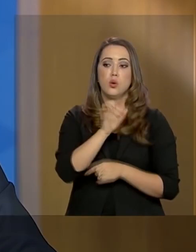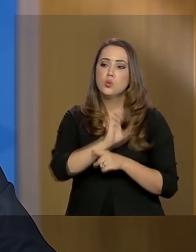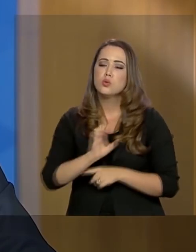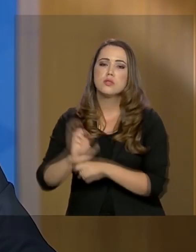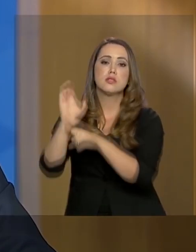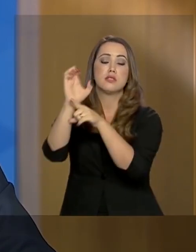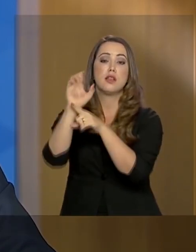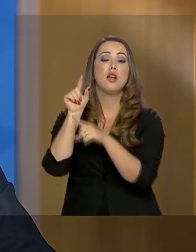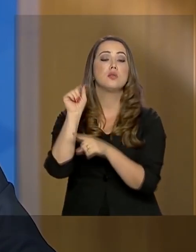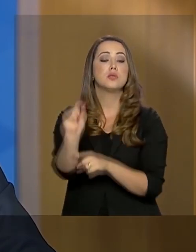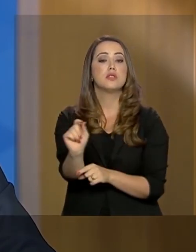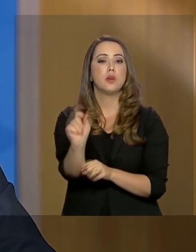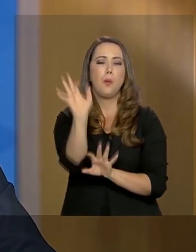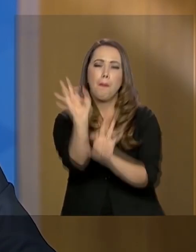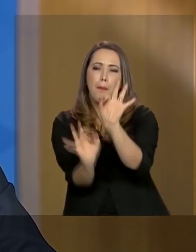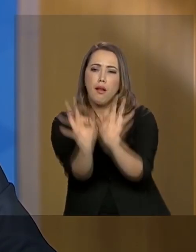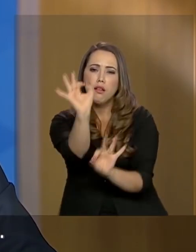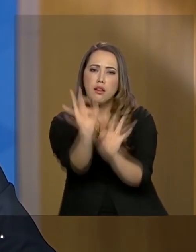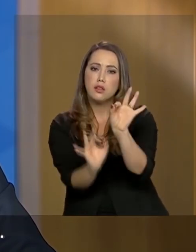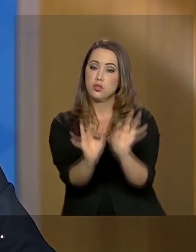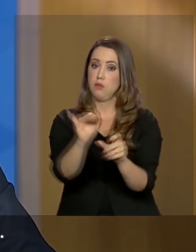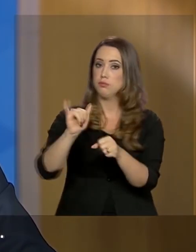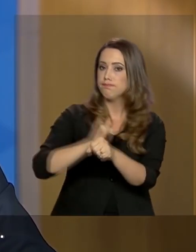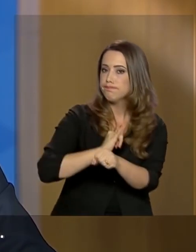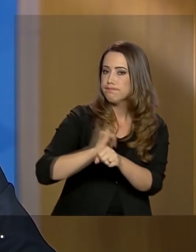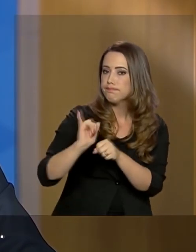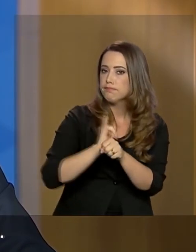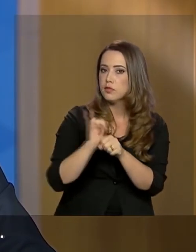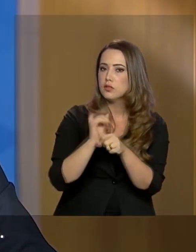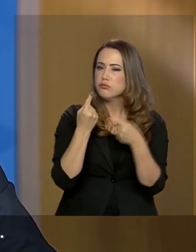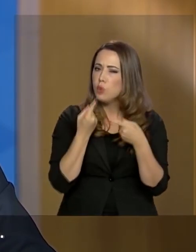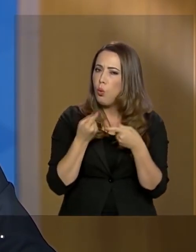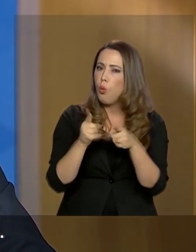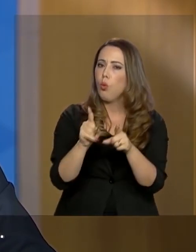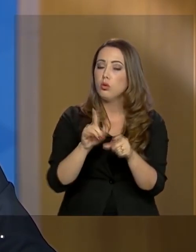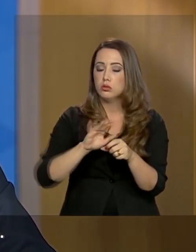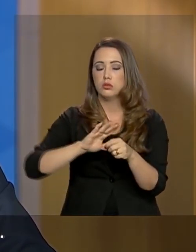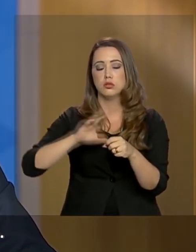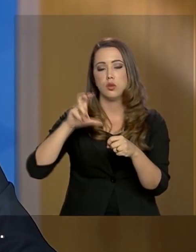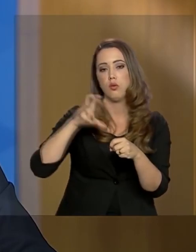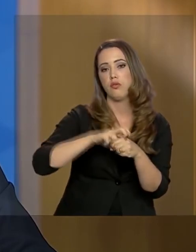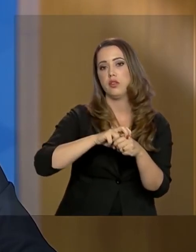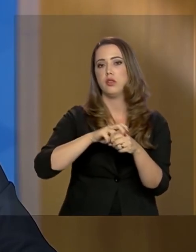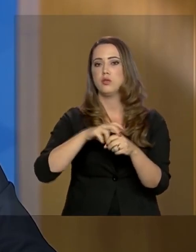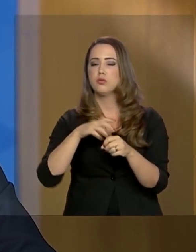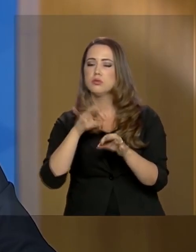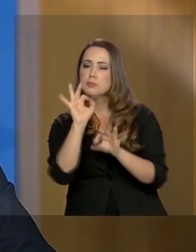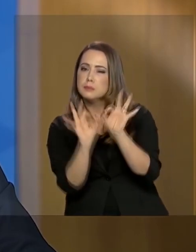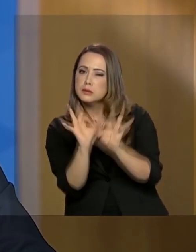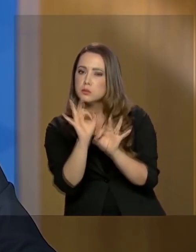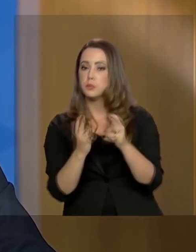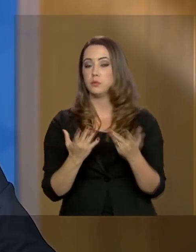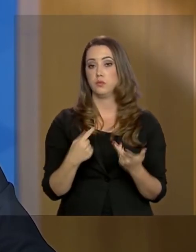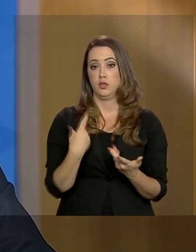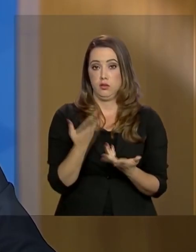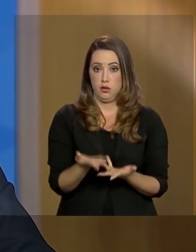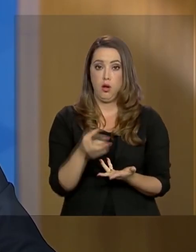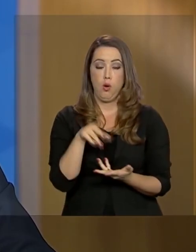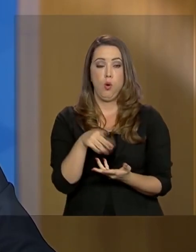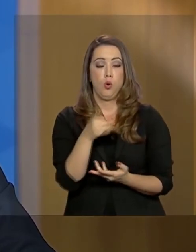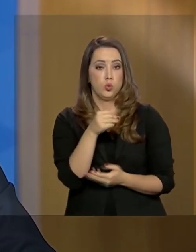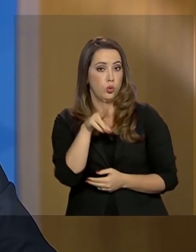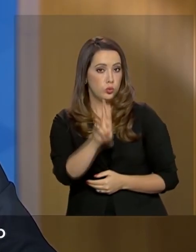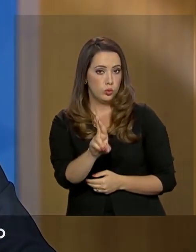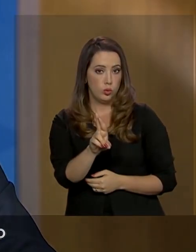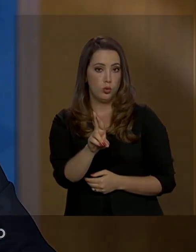ter contatos lá fora do que está acontecendo. Imagina esses caras que vivem viajando, que tem família lá. Eles sabiam o que estava acontecendo. Mas o plano do Bolsonaro era,